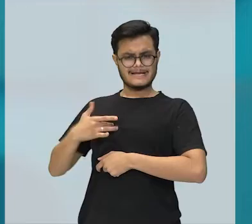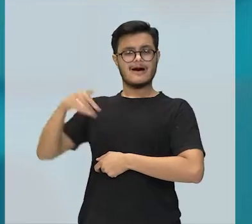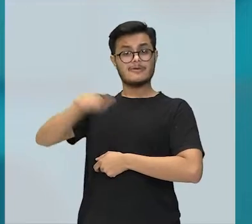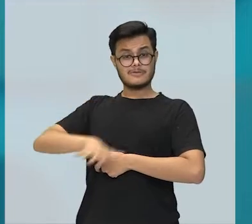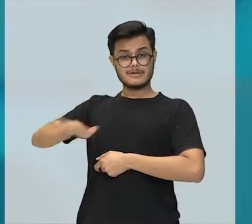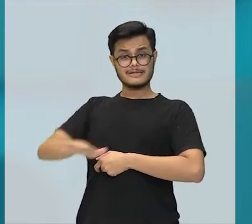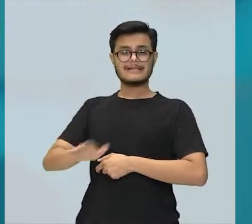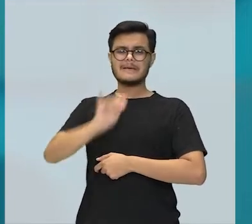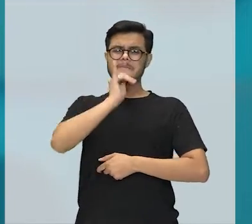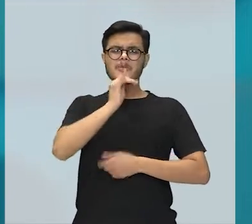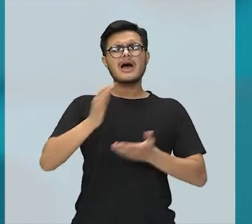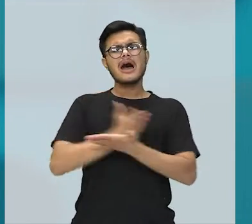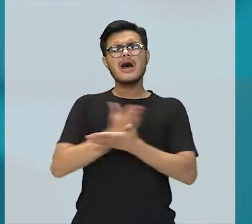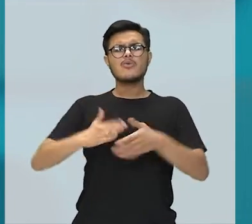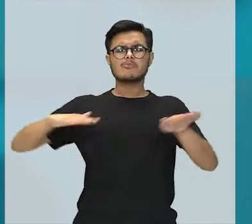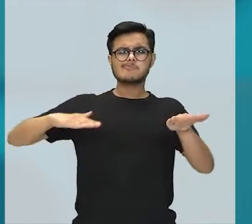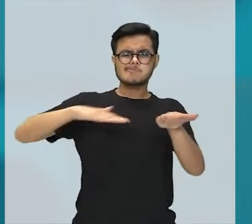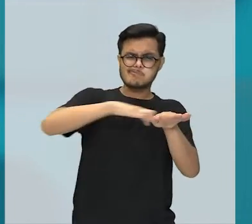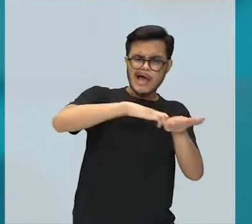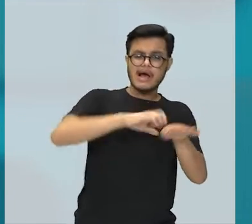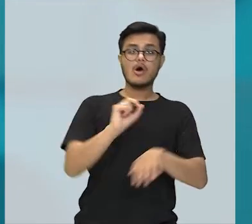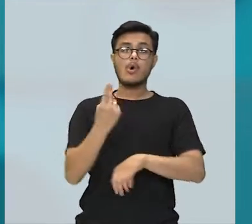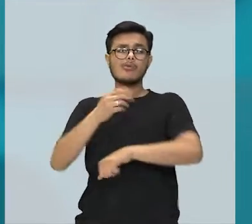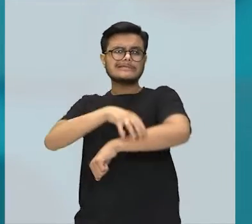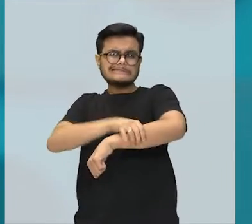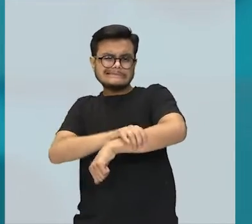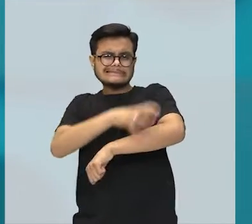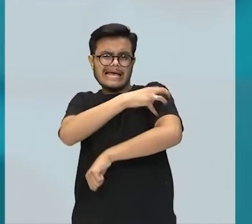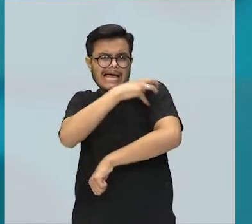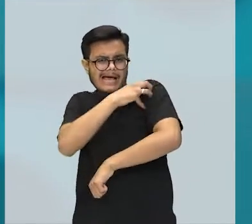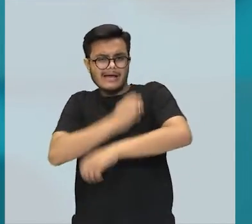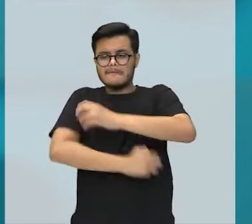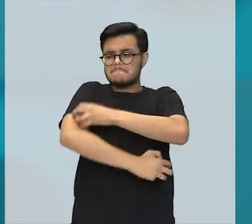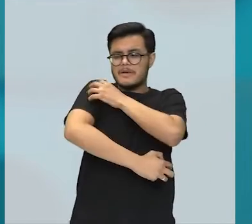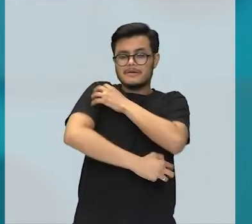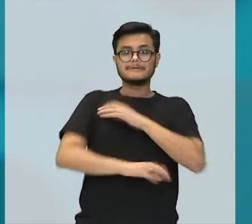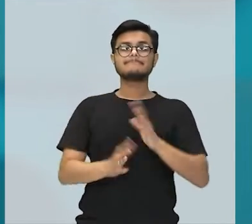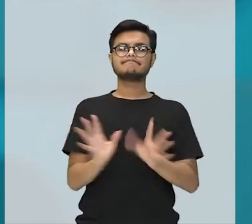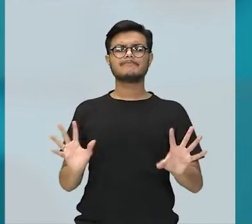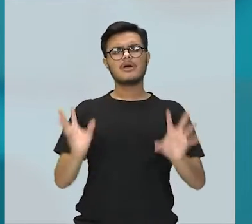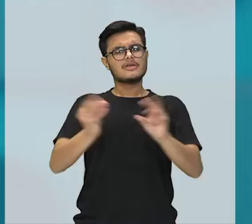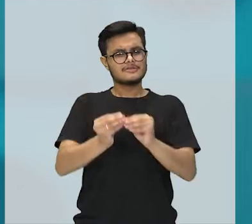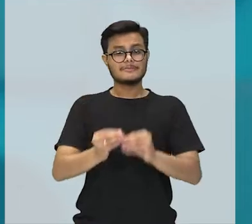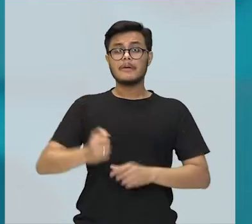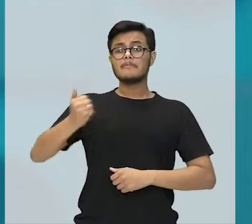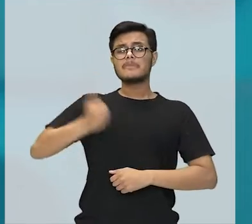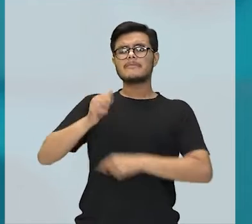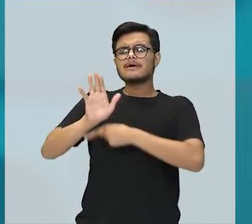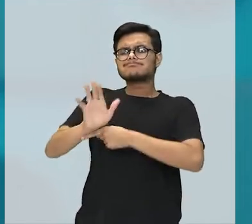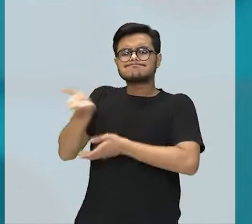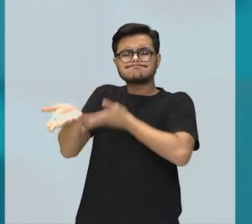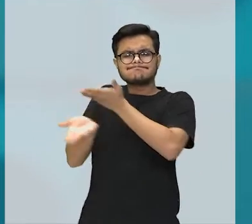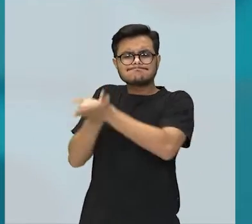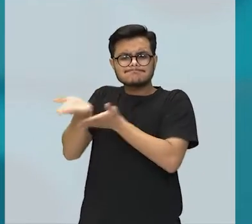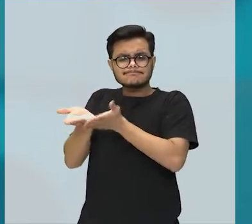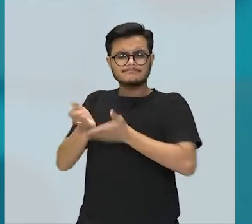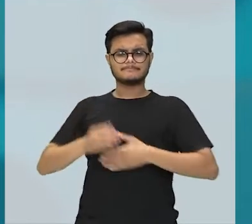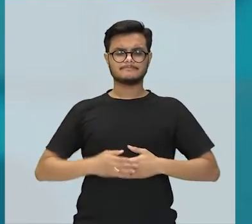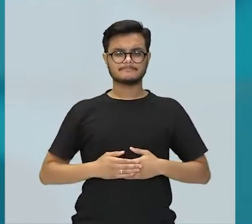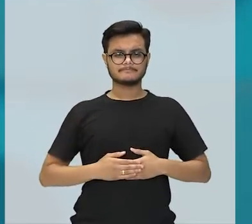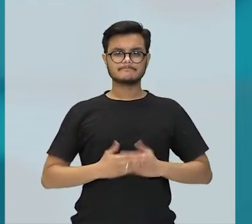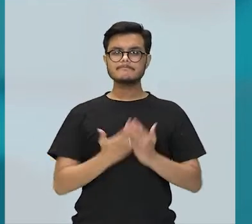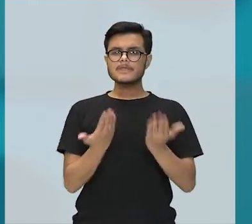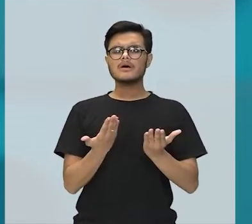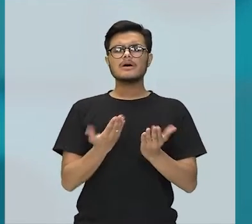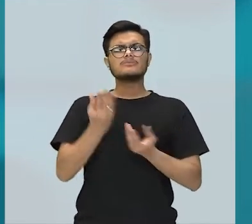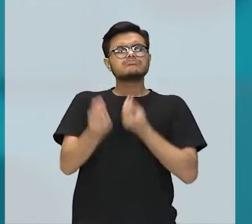sofreu algum acidente ou alguma lesão, tá? Então, resumindo, primeiros cuidados. Mas aí, qual será a ordem?